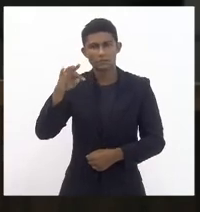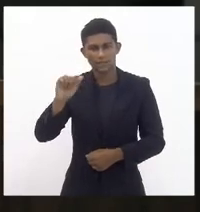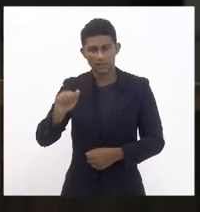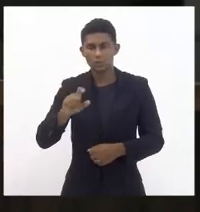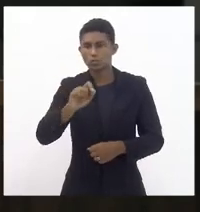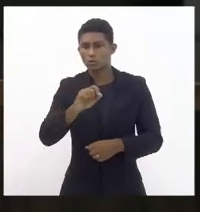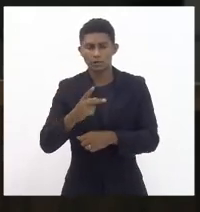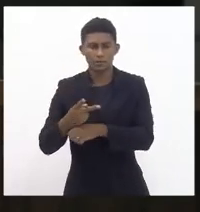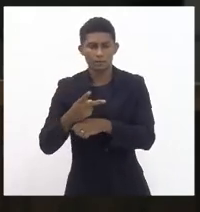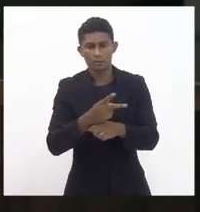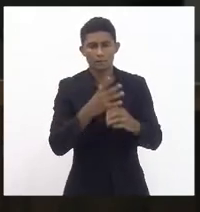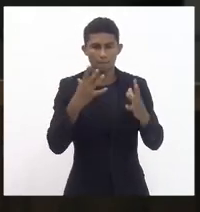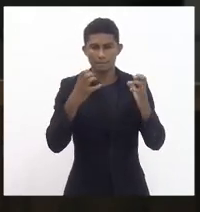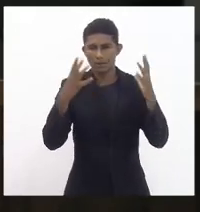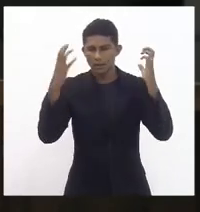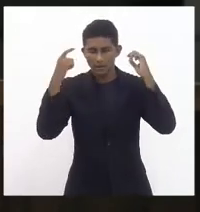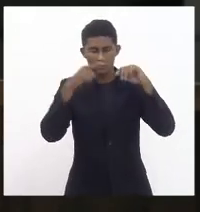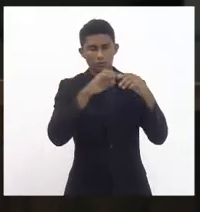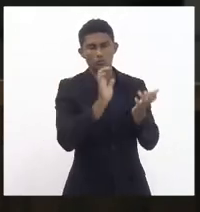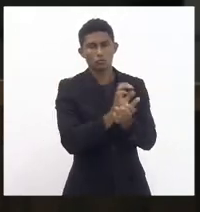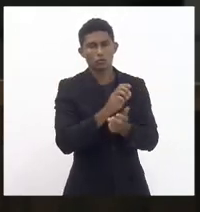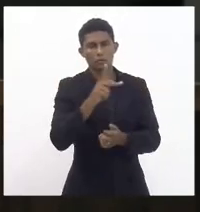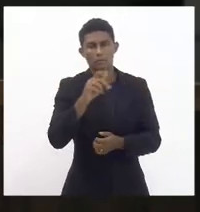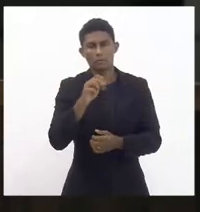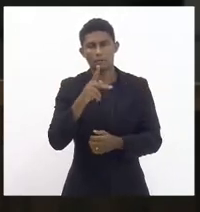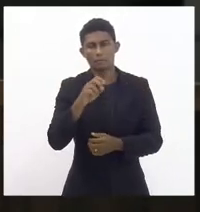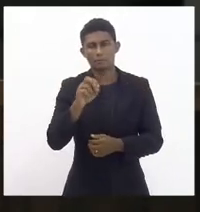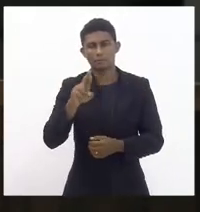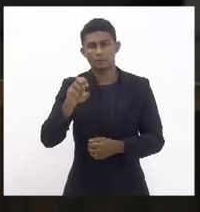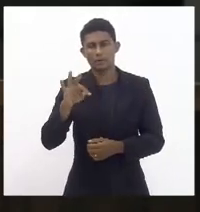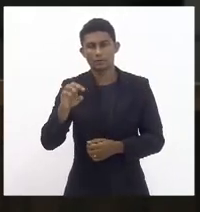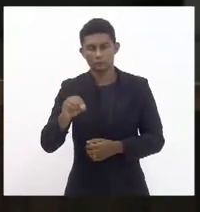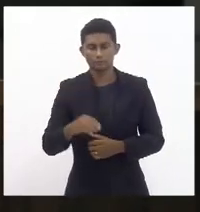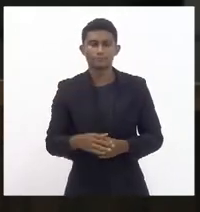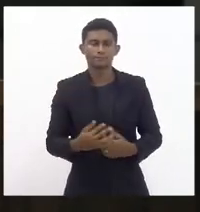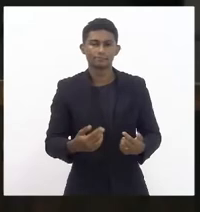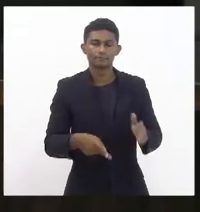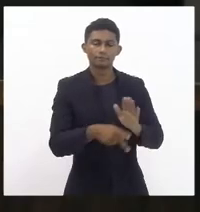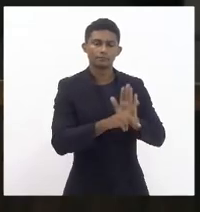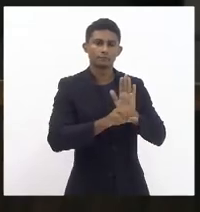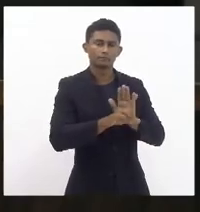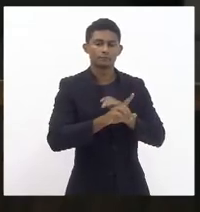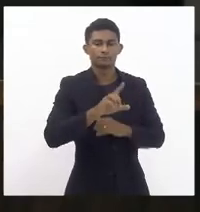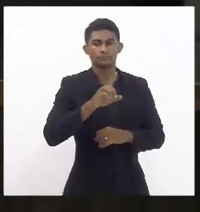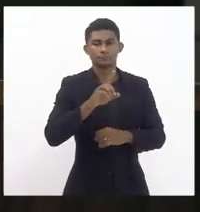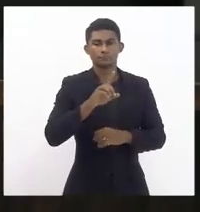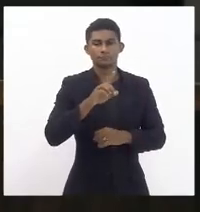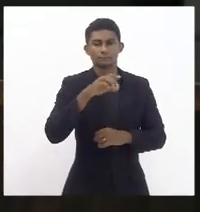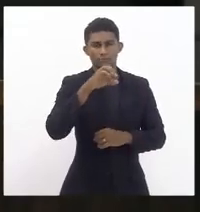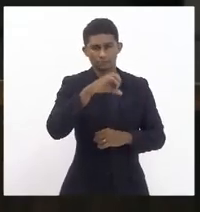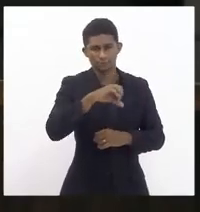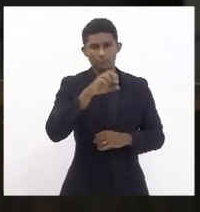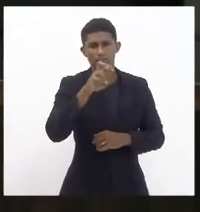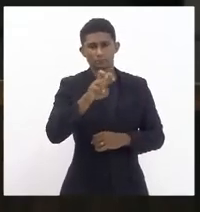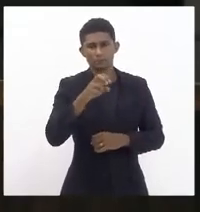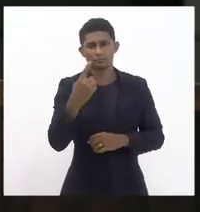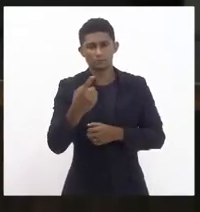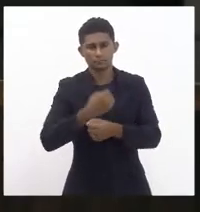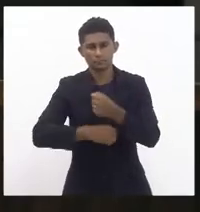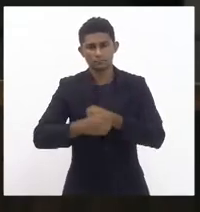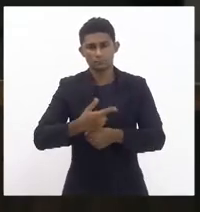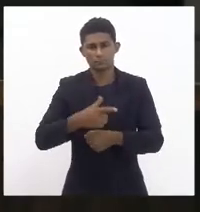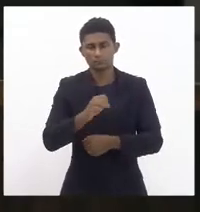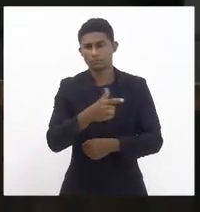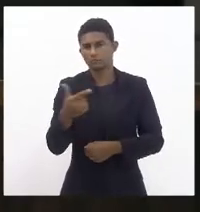Arielle ao coletivo papo reto parecer da comissão de normas favorável Deputado máximo projeto de resolução 95 22